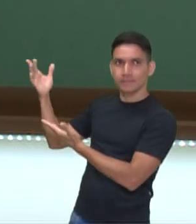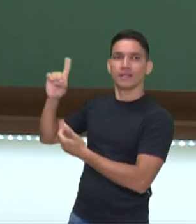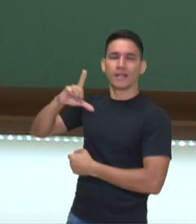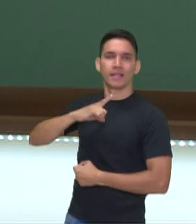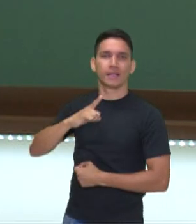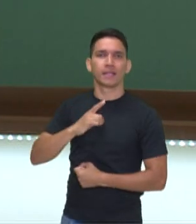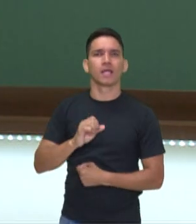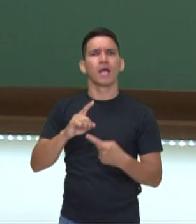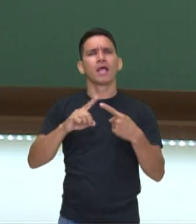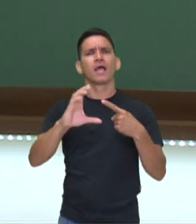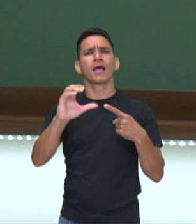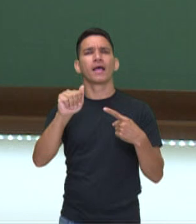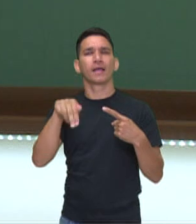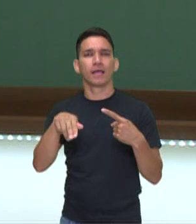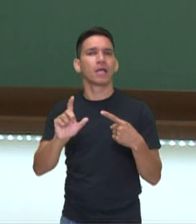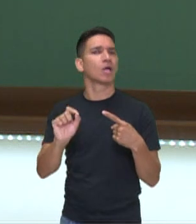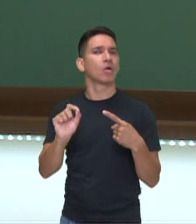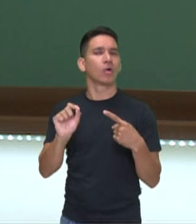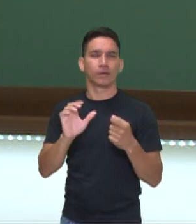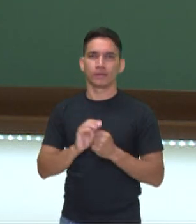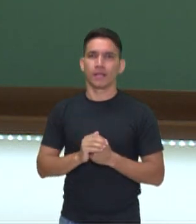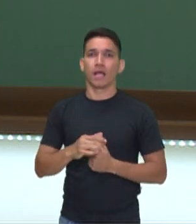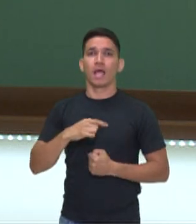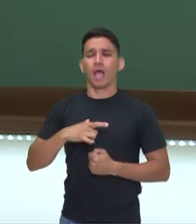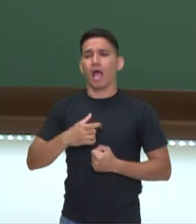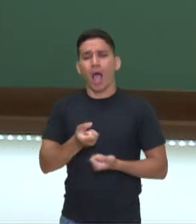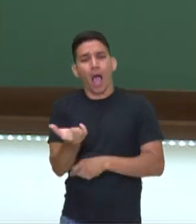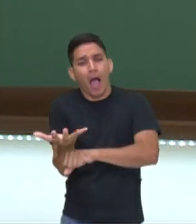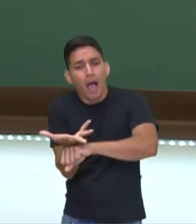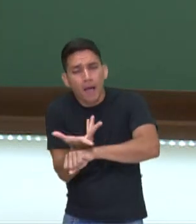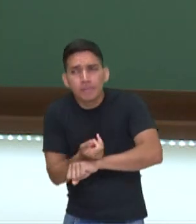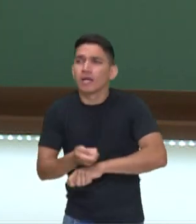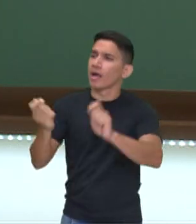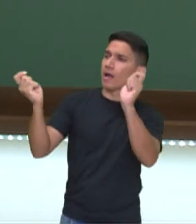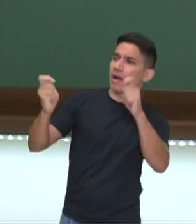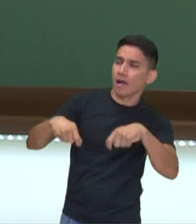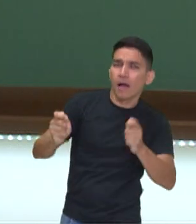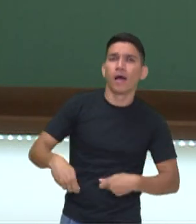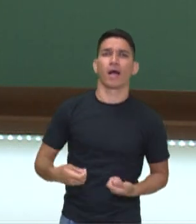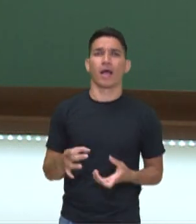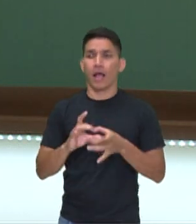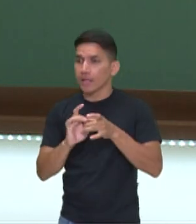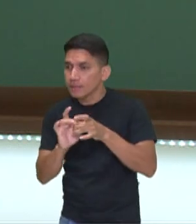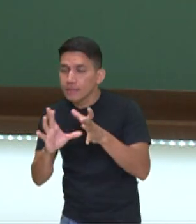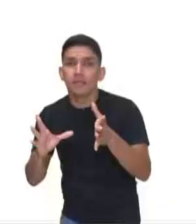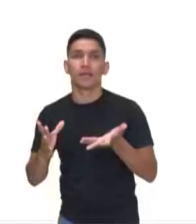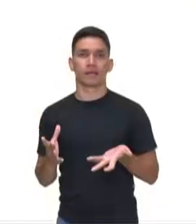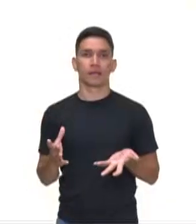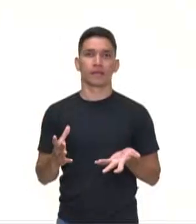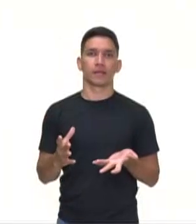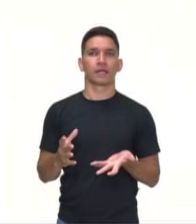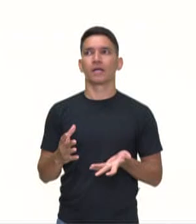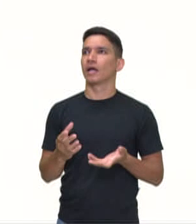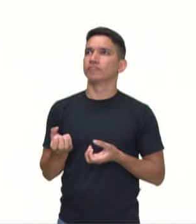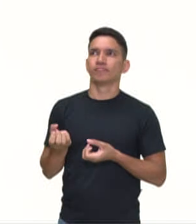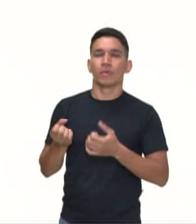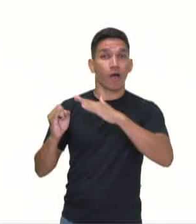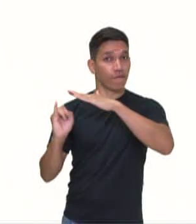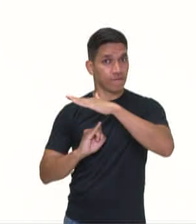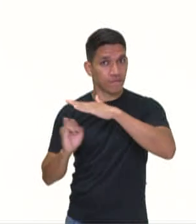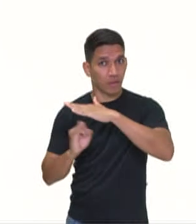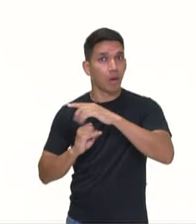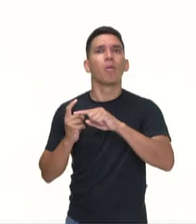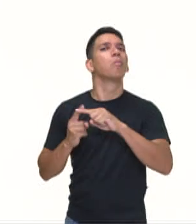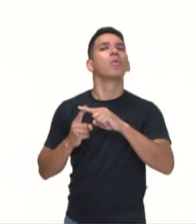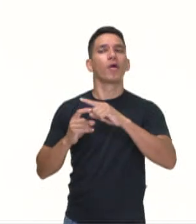lá. Can, eu uso can quando eu falo de habilidade, de capacidade, permissões informais. Por que